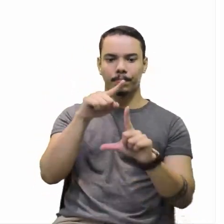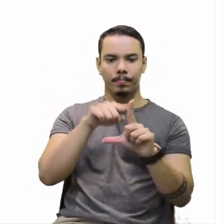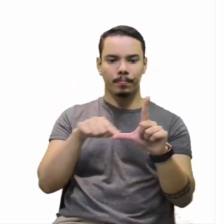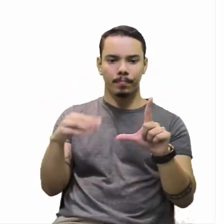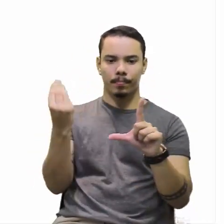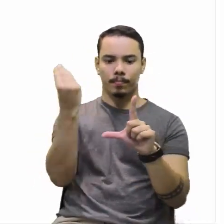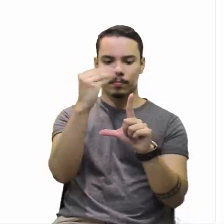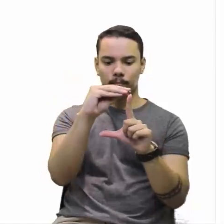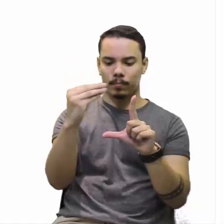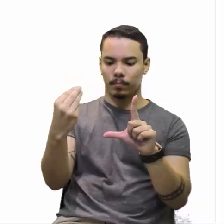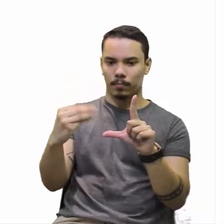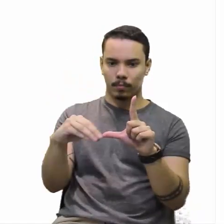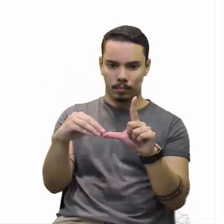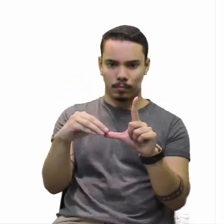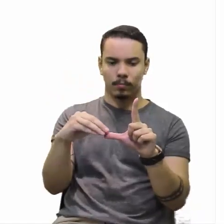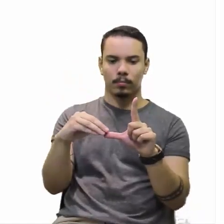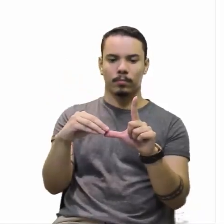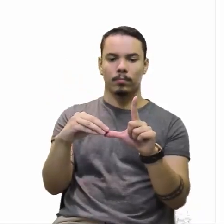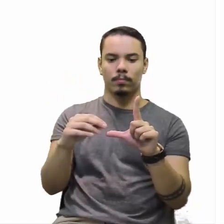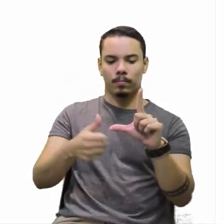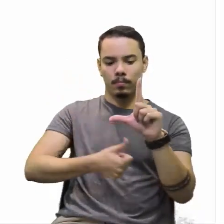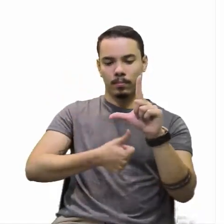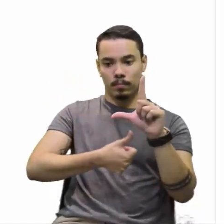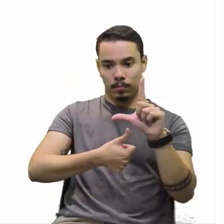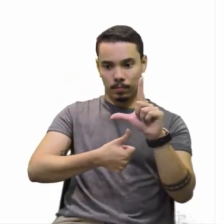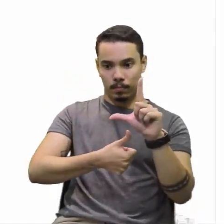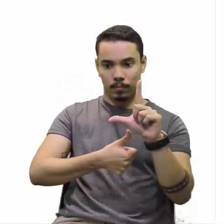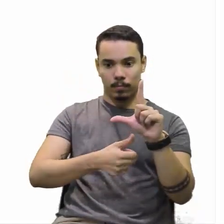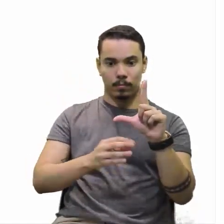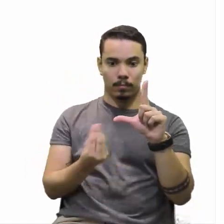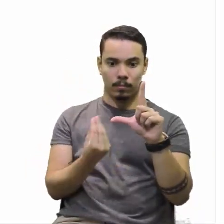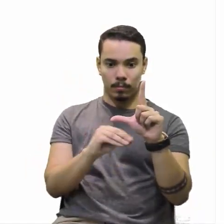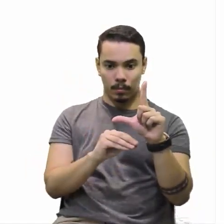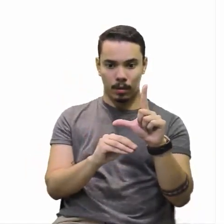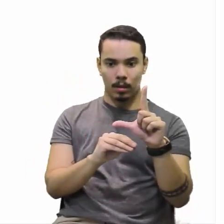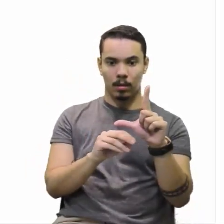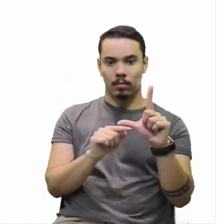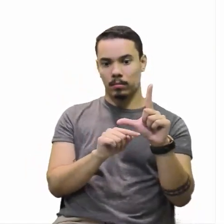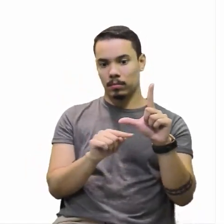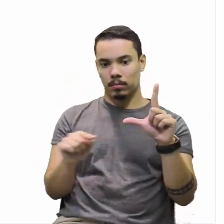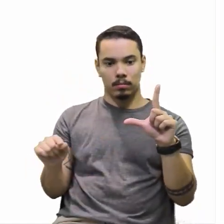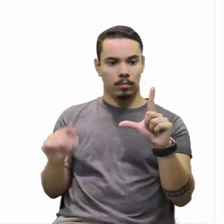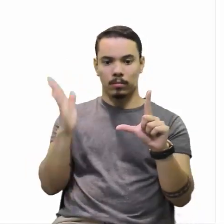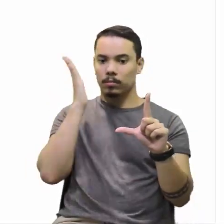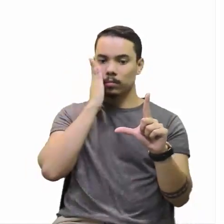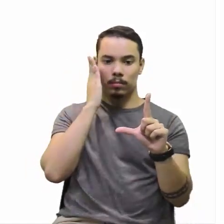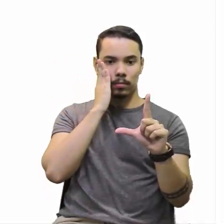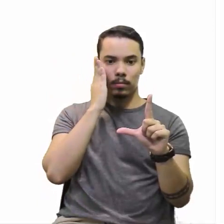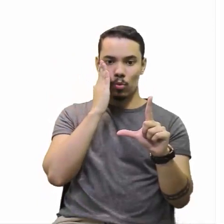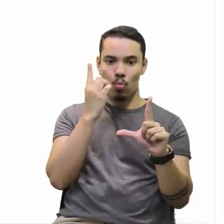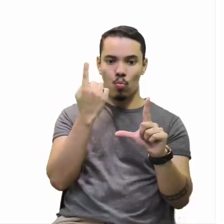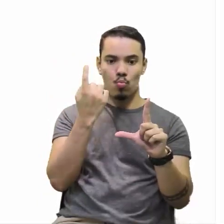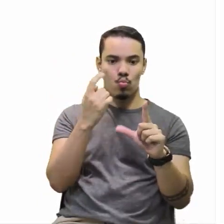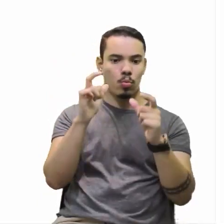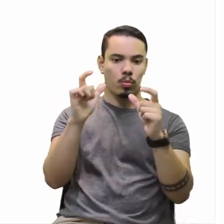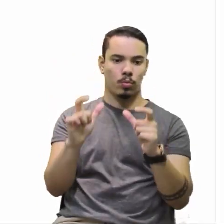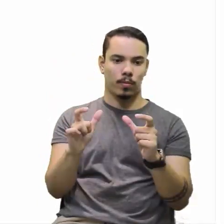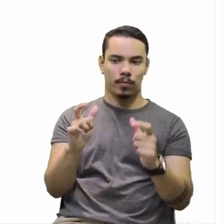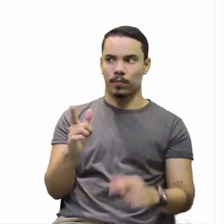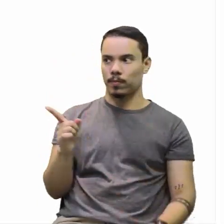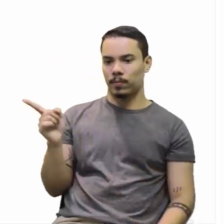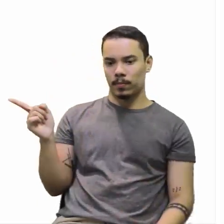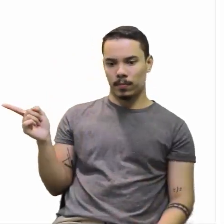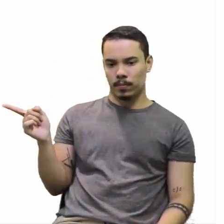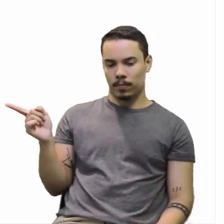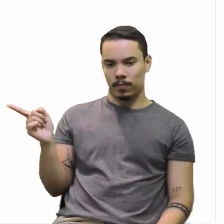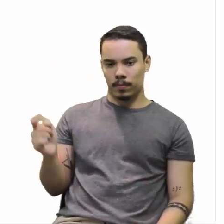colocar os pontos, né? Primeiro ponto. 0 é 0. 1 vai ser o quê?